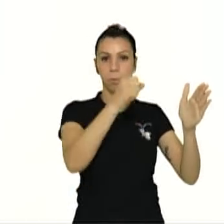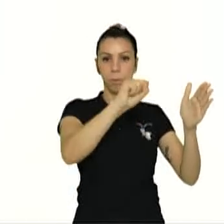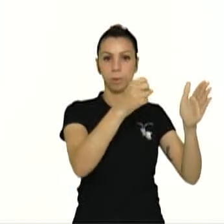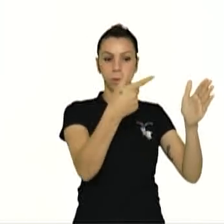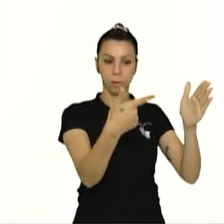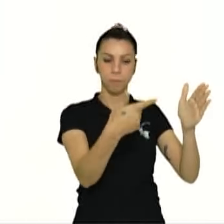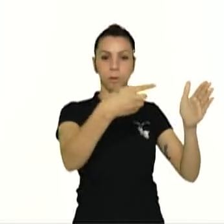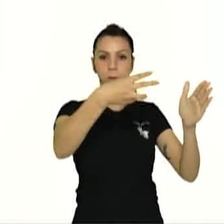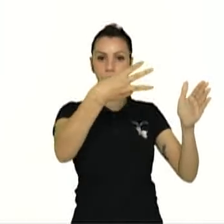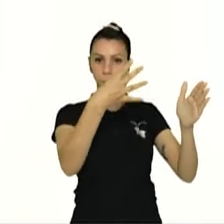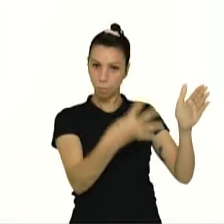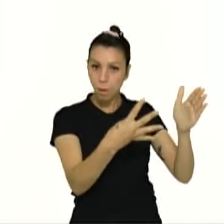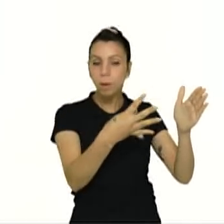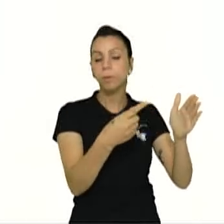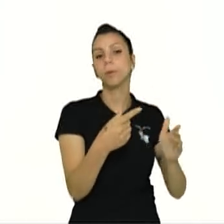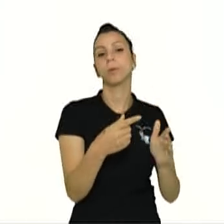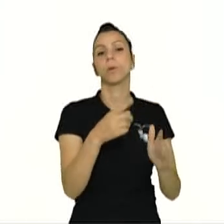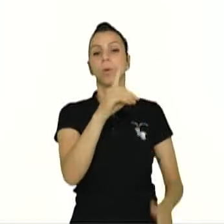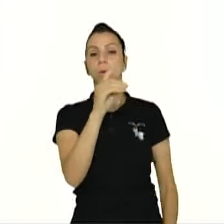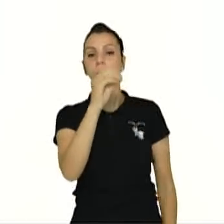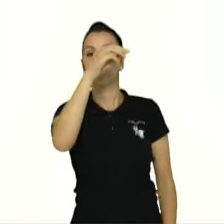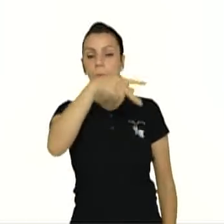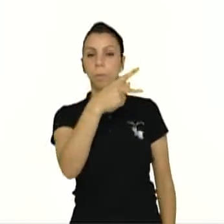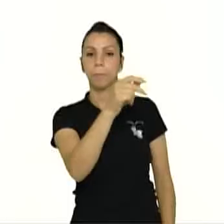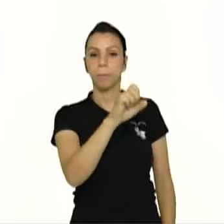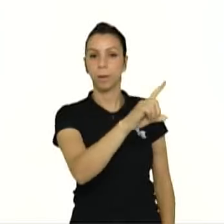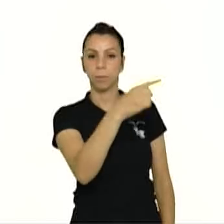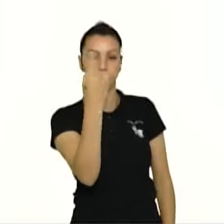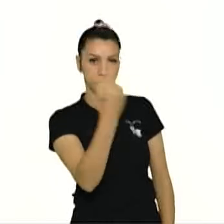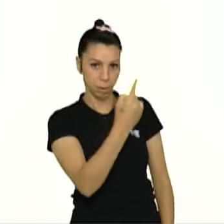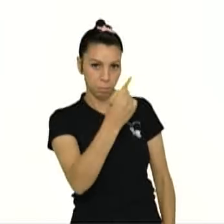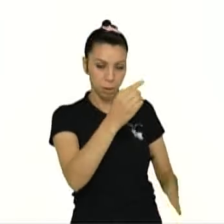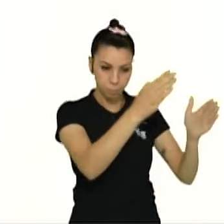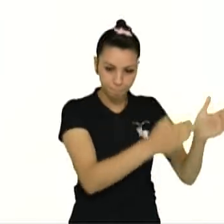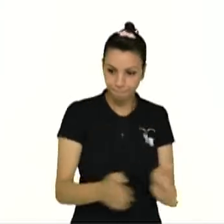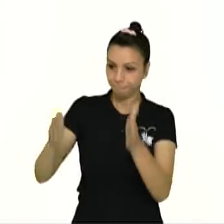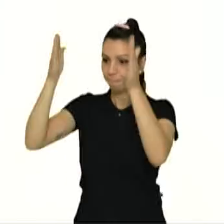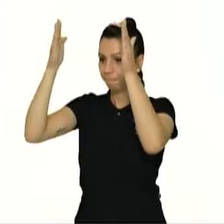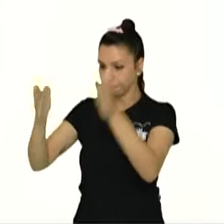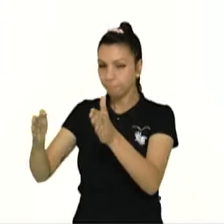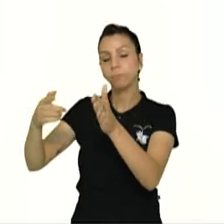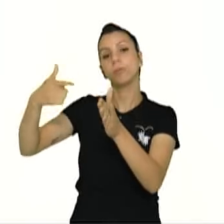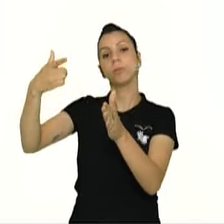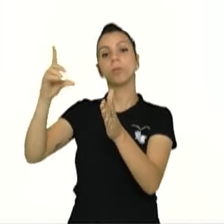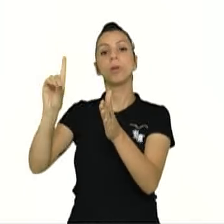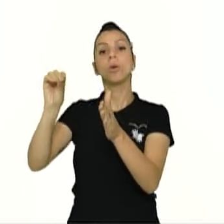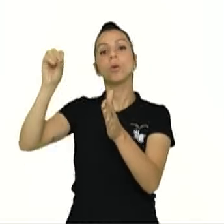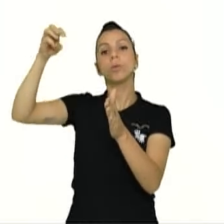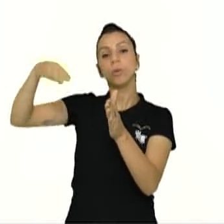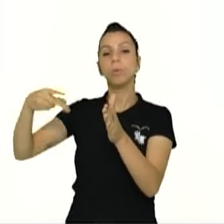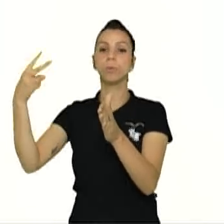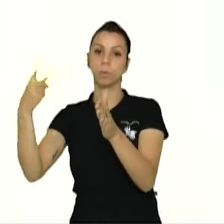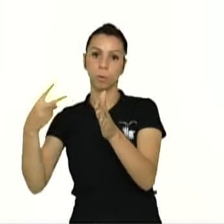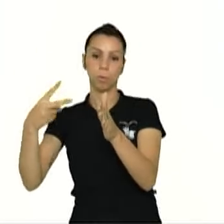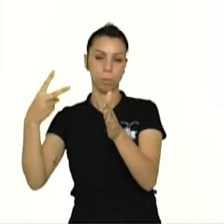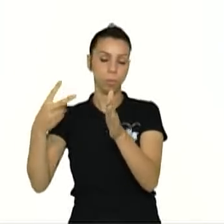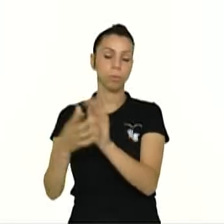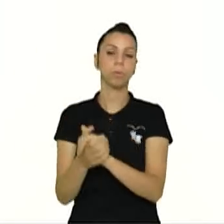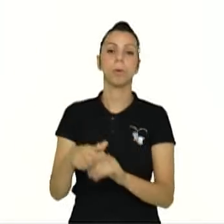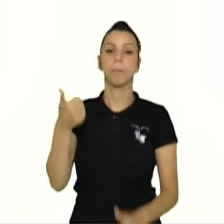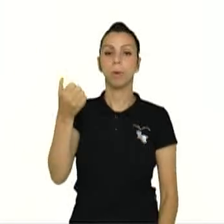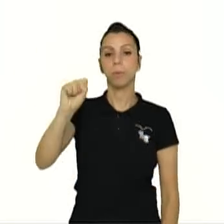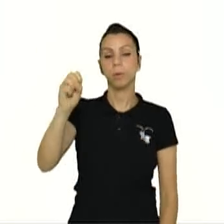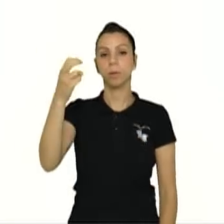Pedro I, depois tivemos o período regencial, e agora, segundo reinado, Dom Pedro II, 1845,